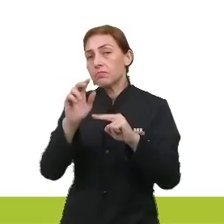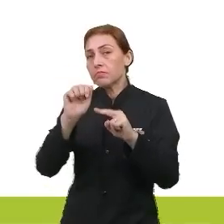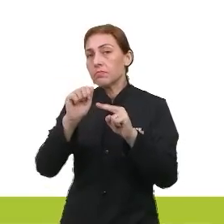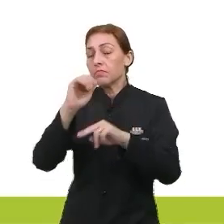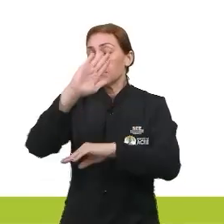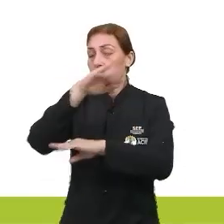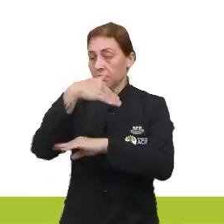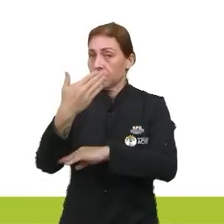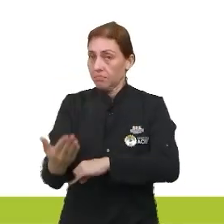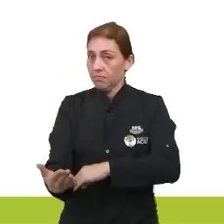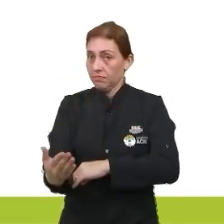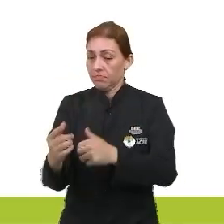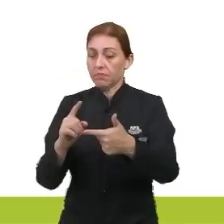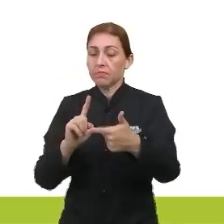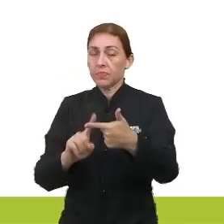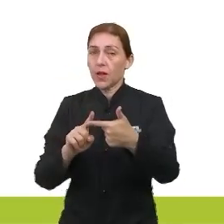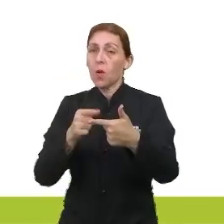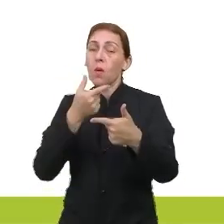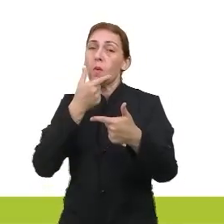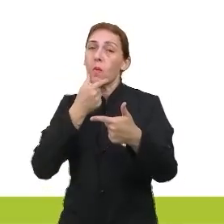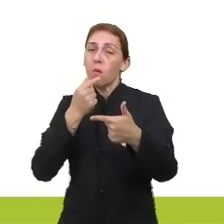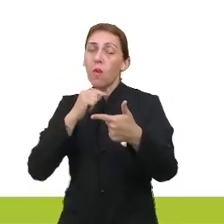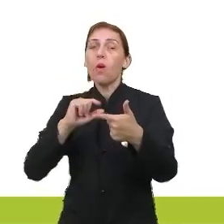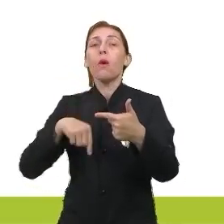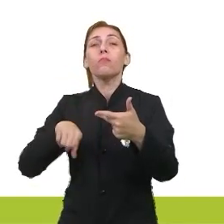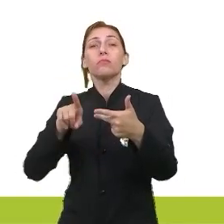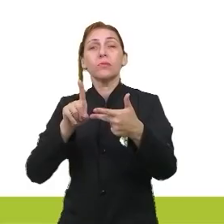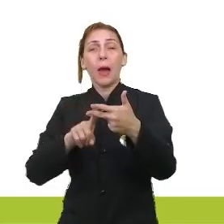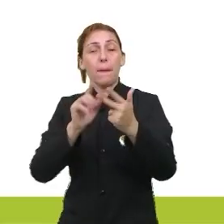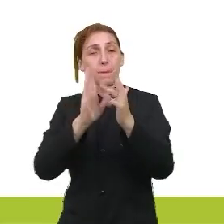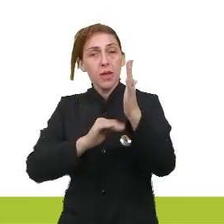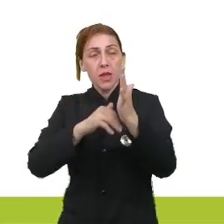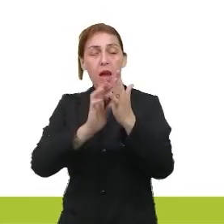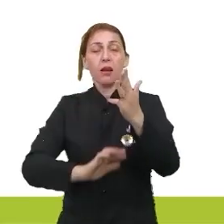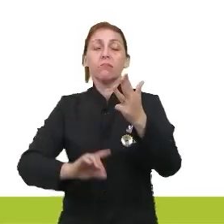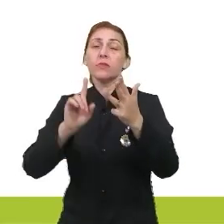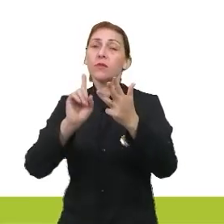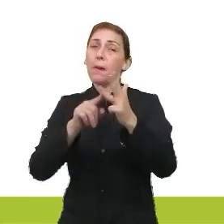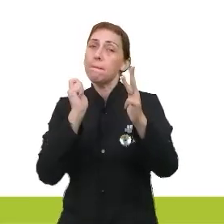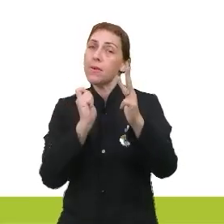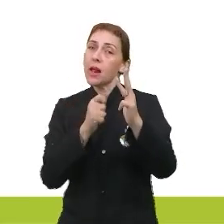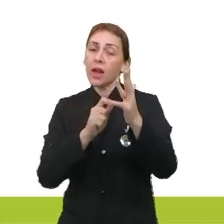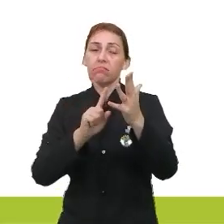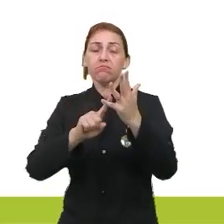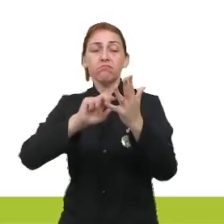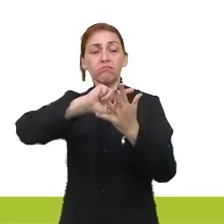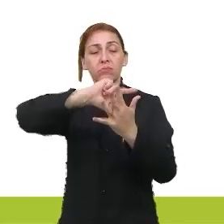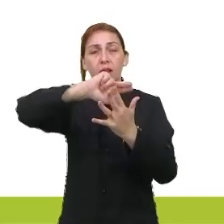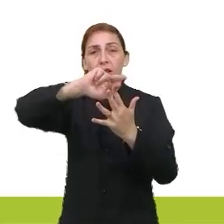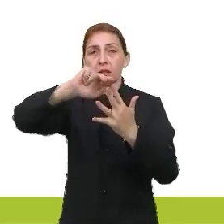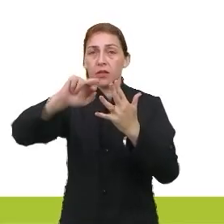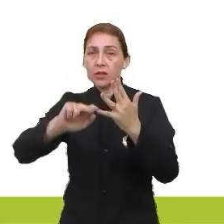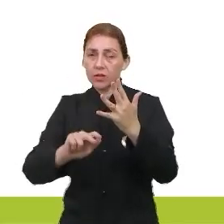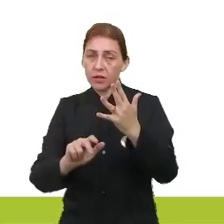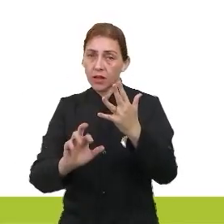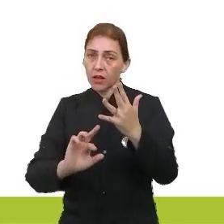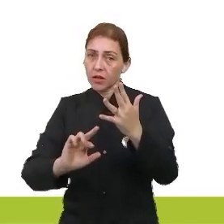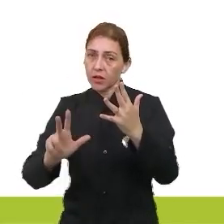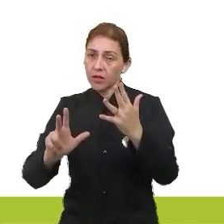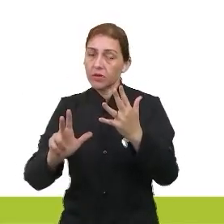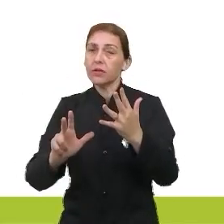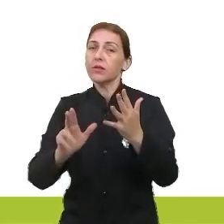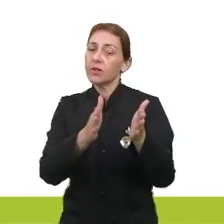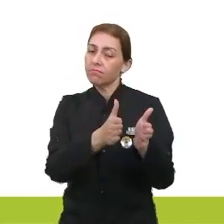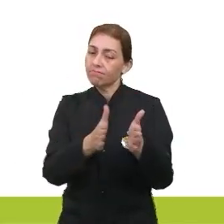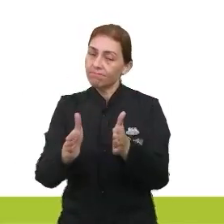a madeira, aquele que vai beneficiar a madeira, tem aquele que vai pintar, tem aquele que vai pregar. Cada um executa